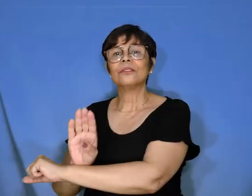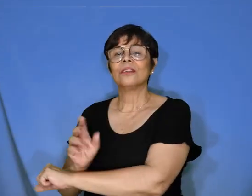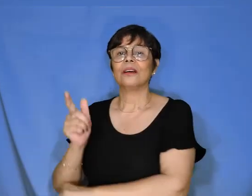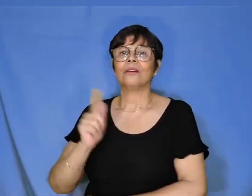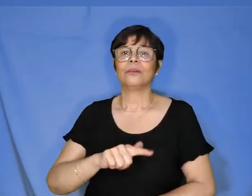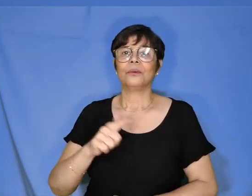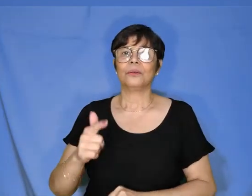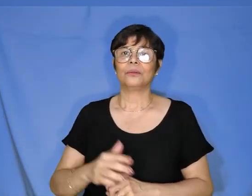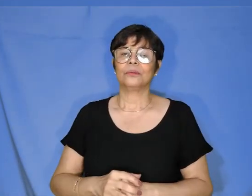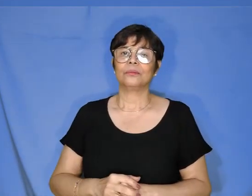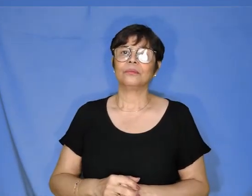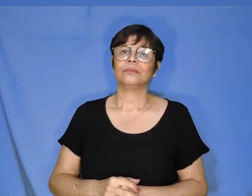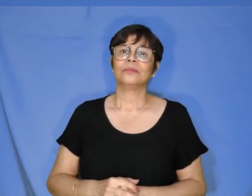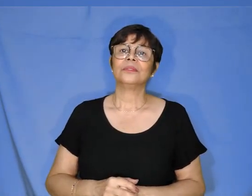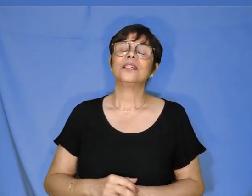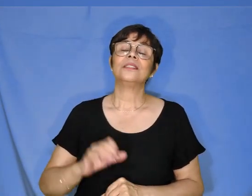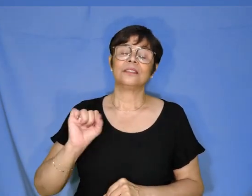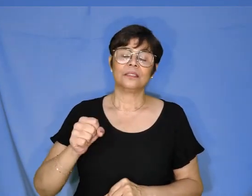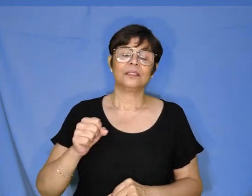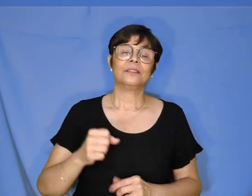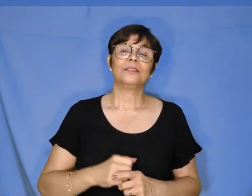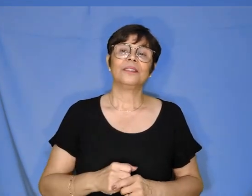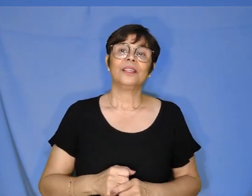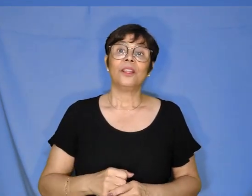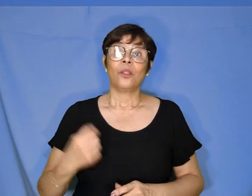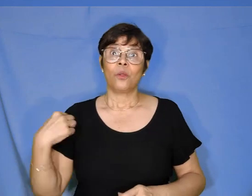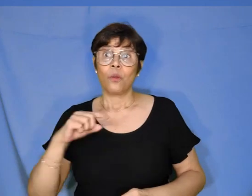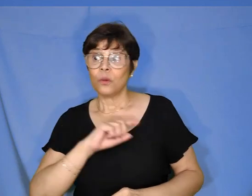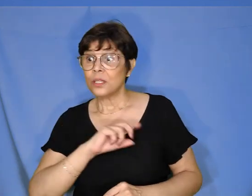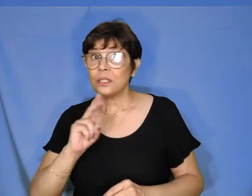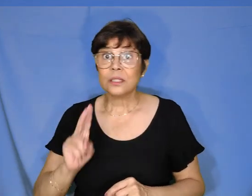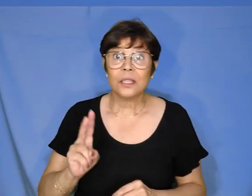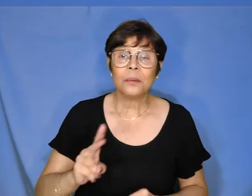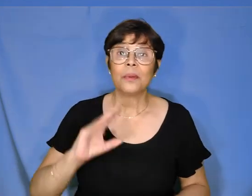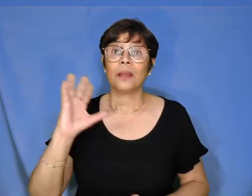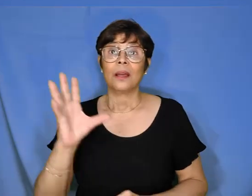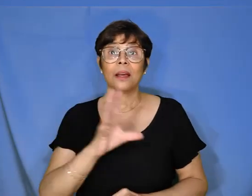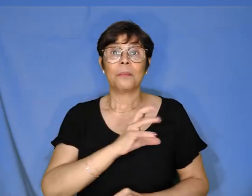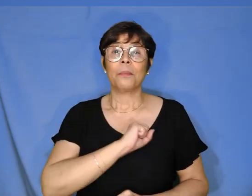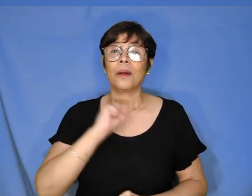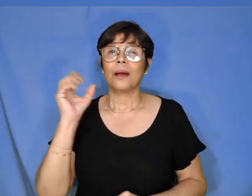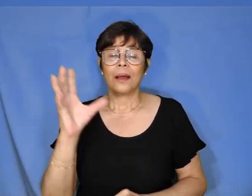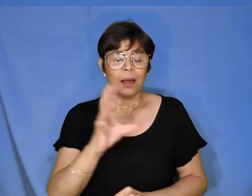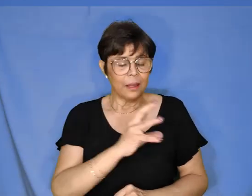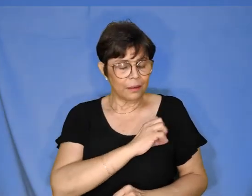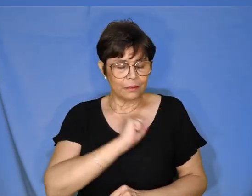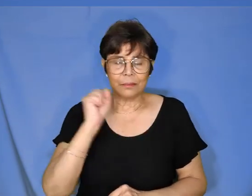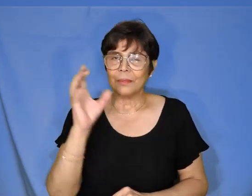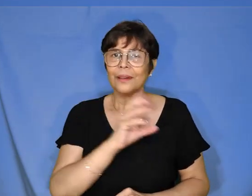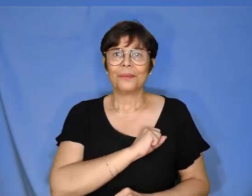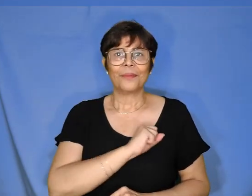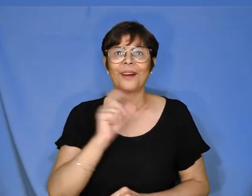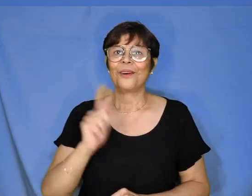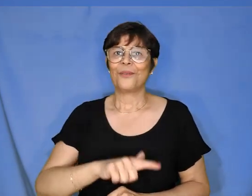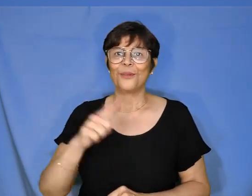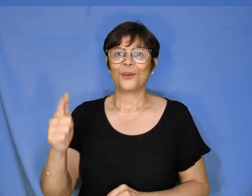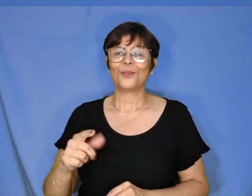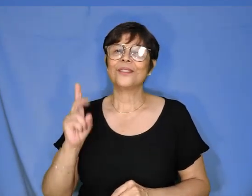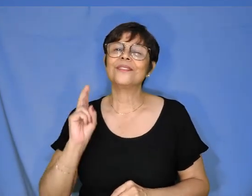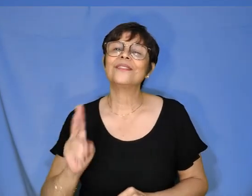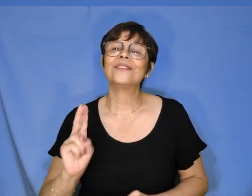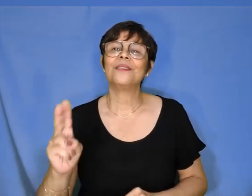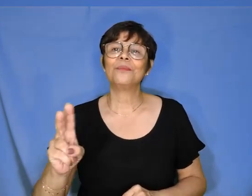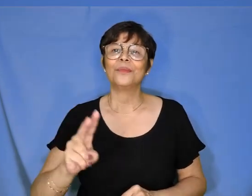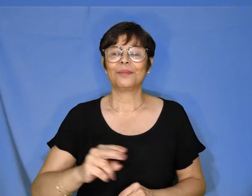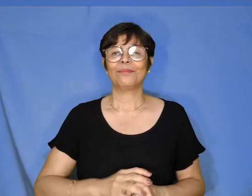diz que a vida cheia do Espírito Santo se submete, se sujeita um ao outro no temor de